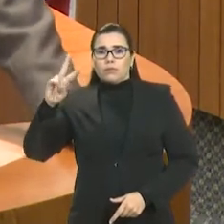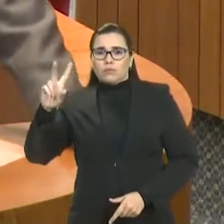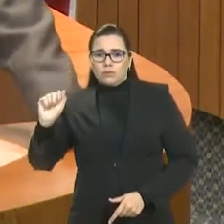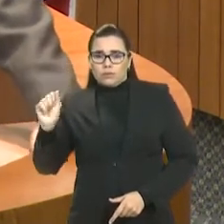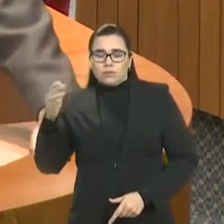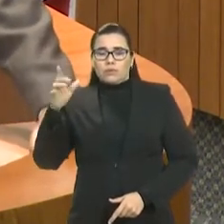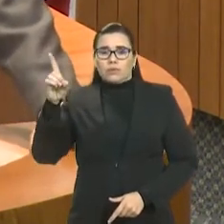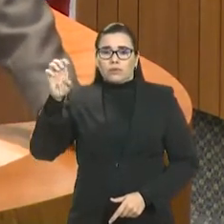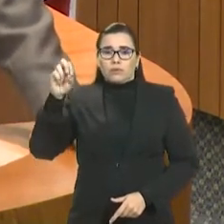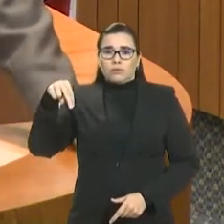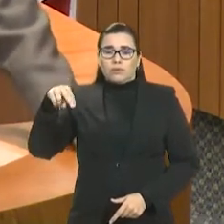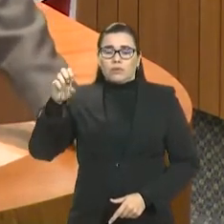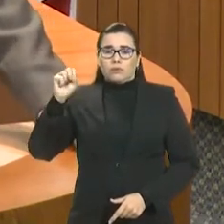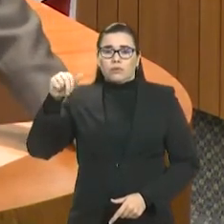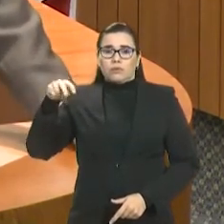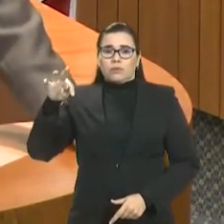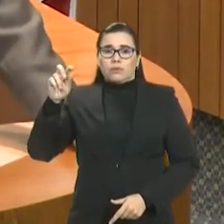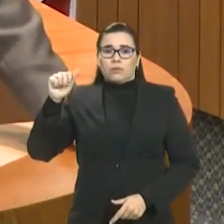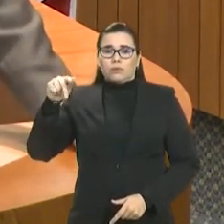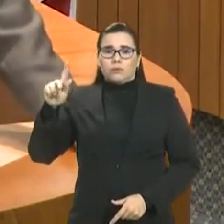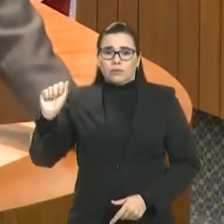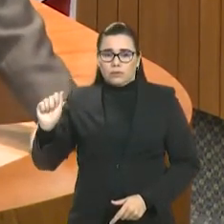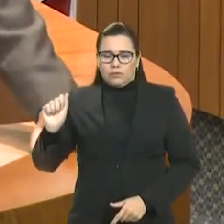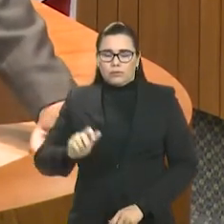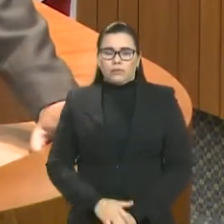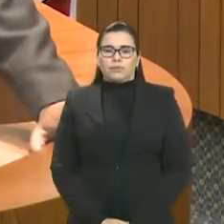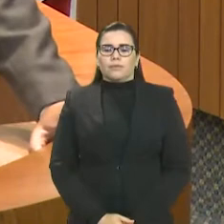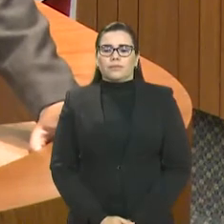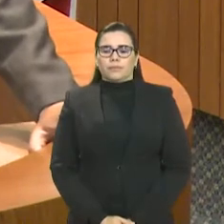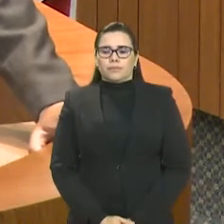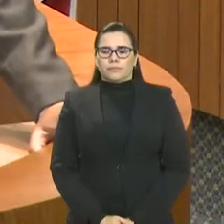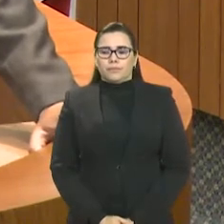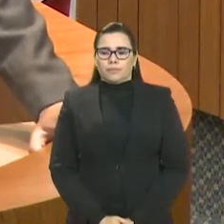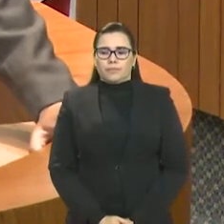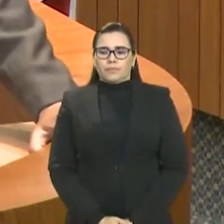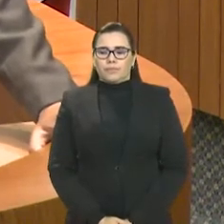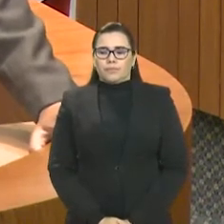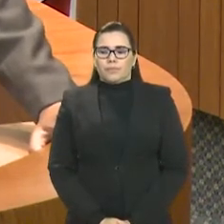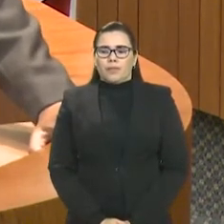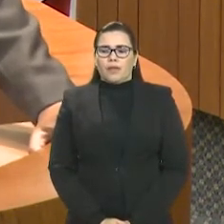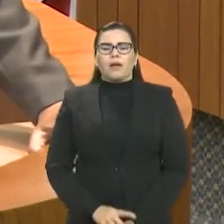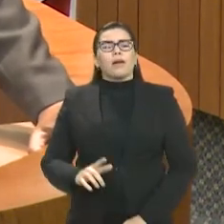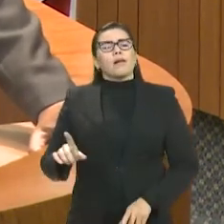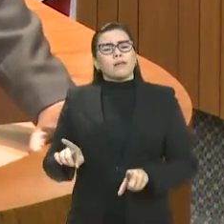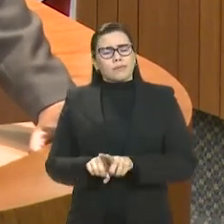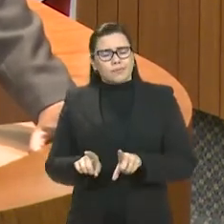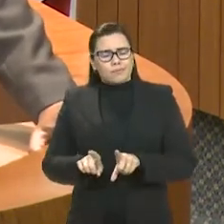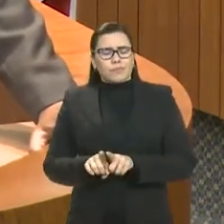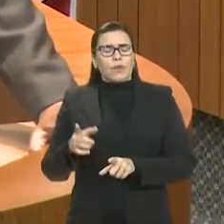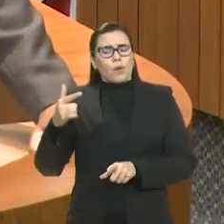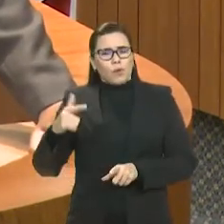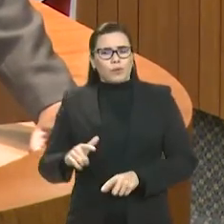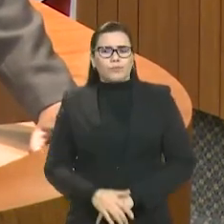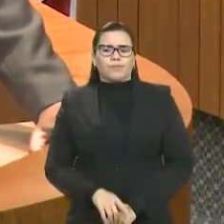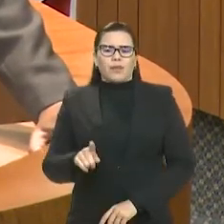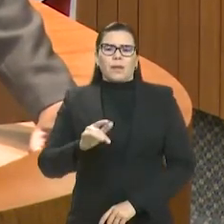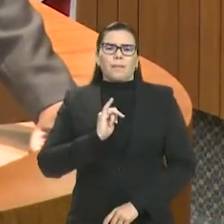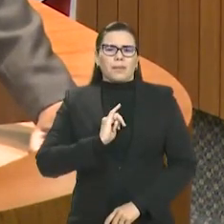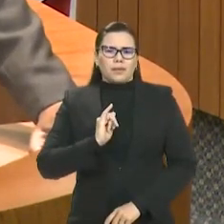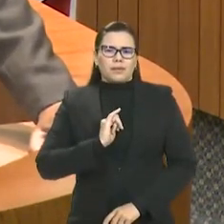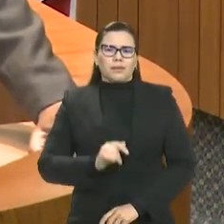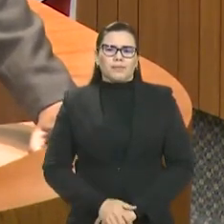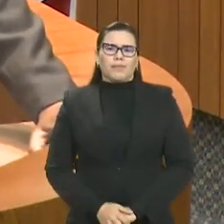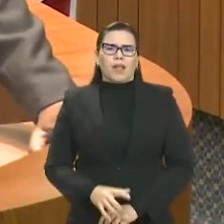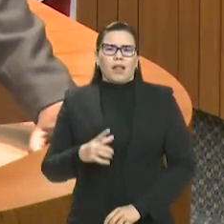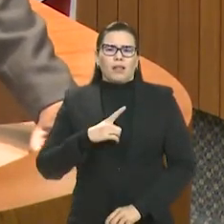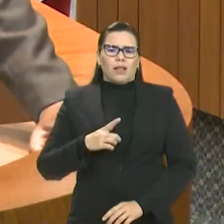difícil que atravessa. A cidade de Imperatriz está intrafegável, no centro, nos bairros.